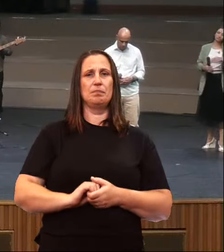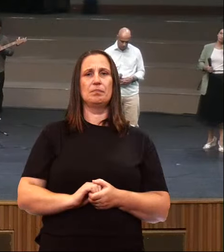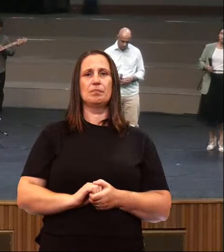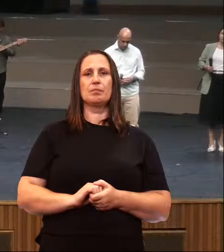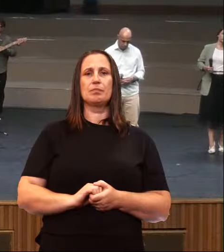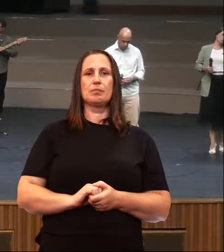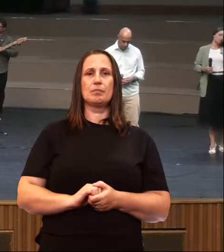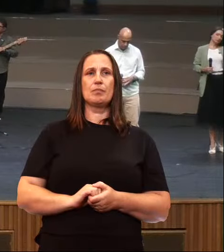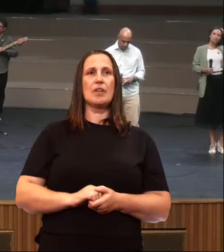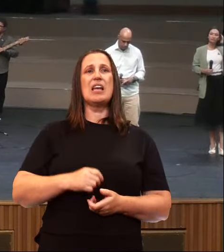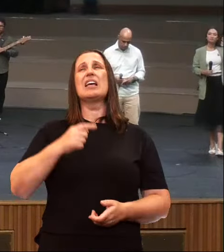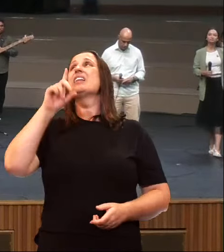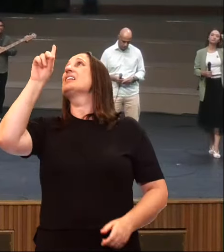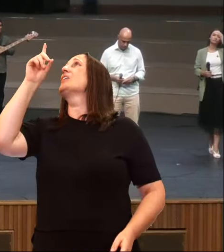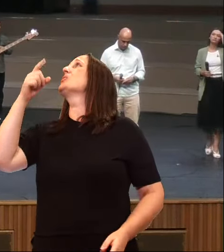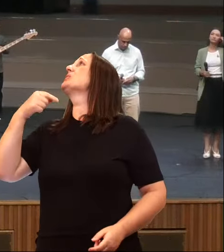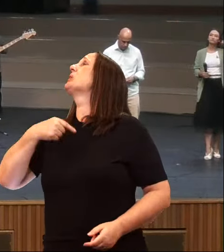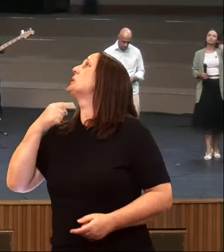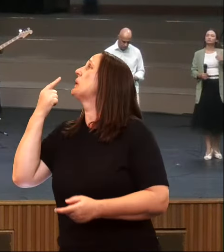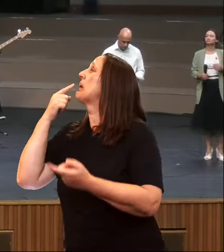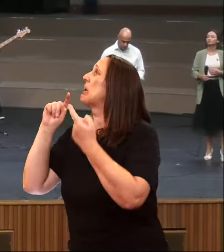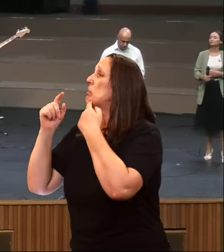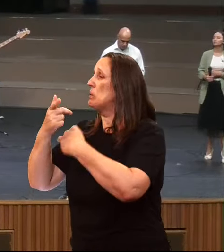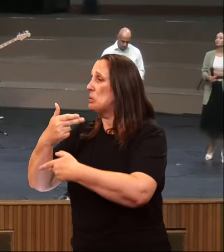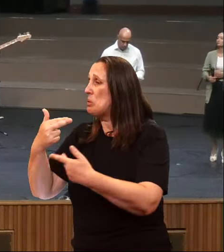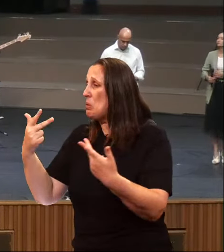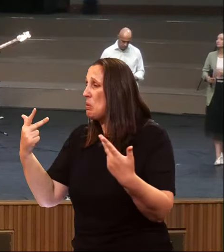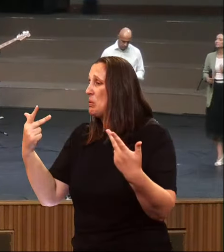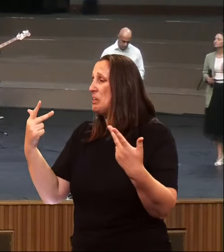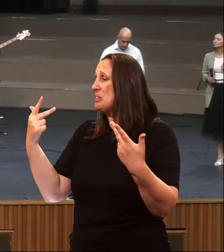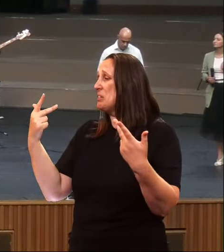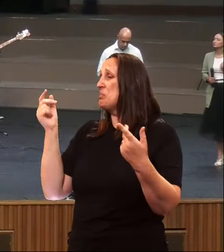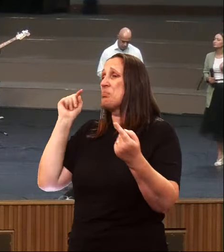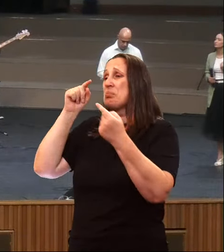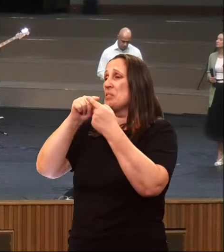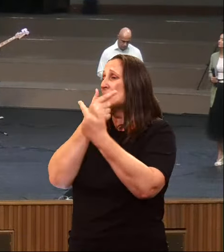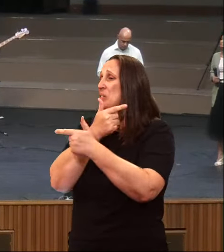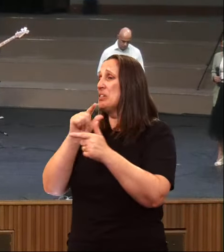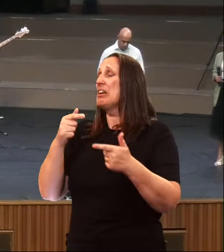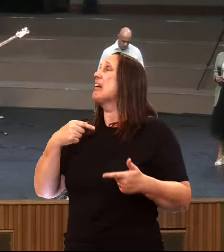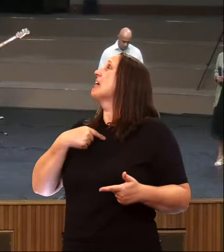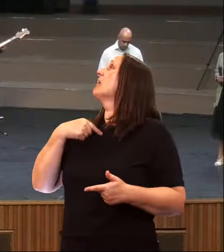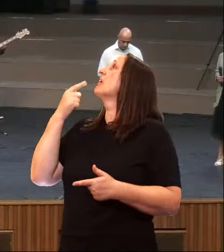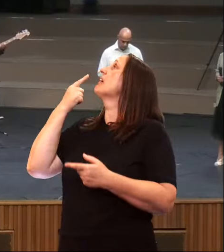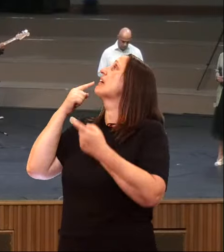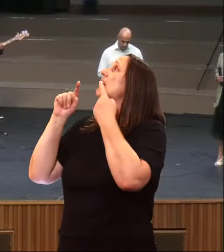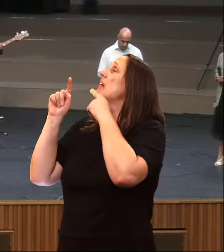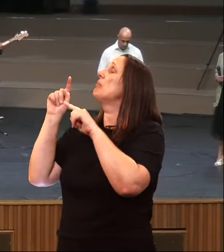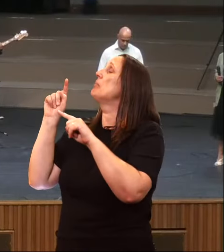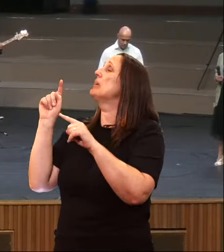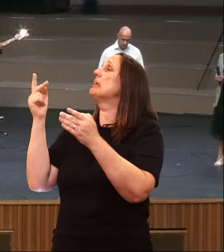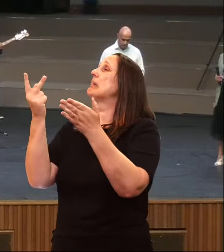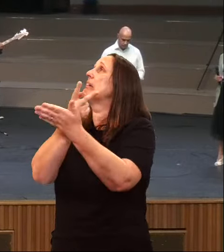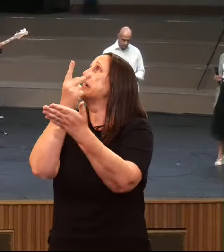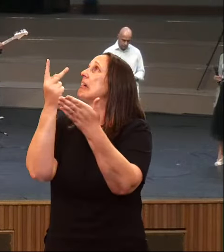se eu estou reclamando por coisas sem sentido, se eu estou reclamando do jeito errado, se eu estou